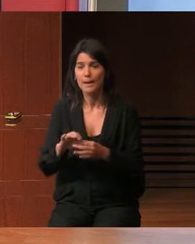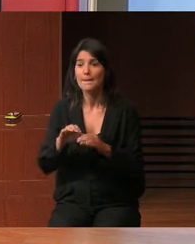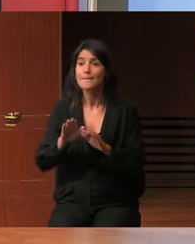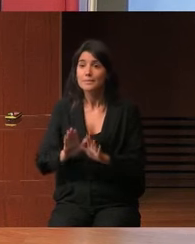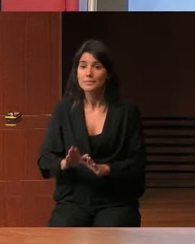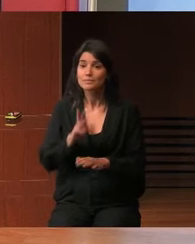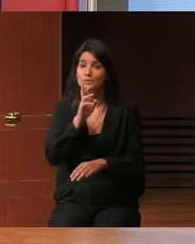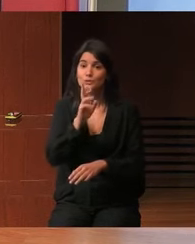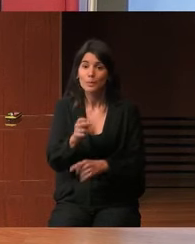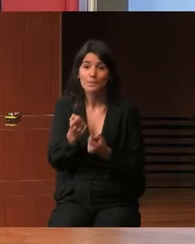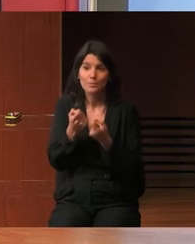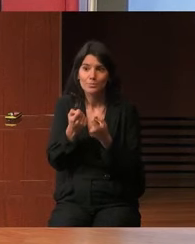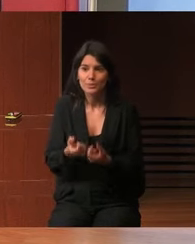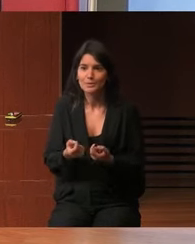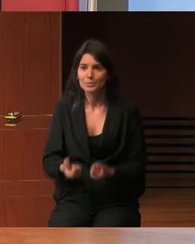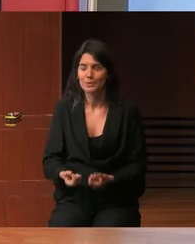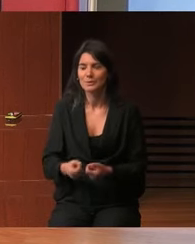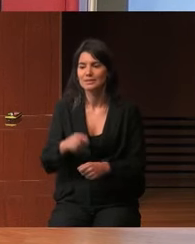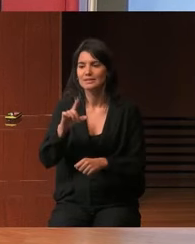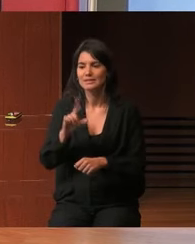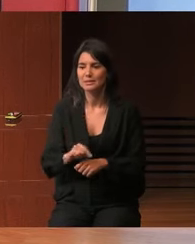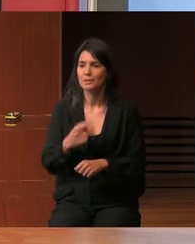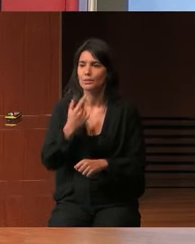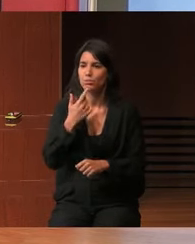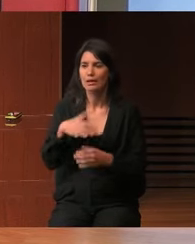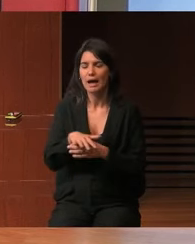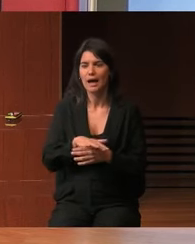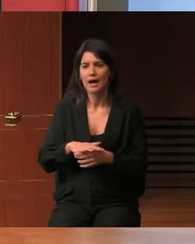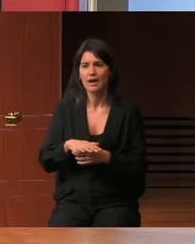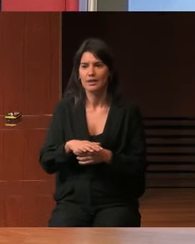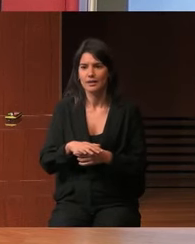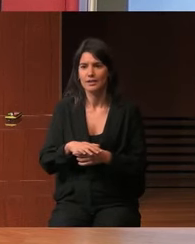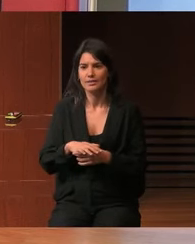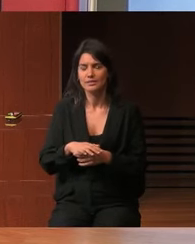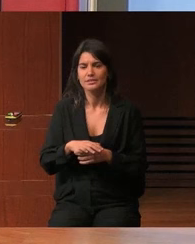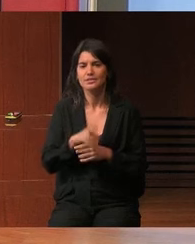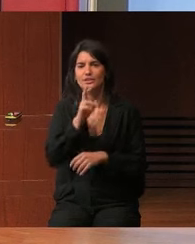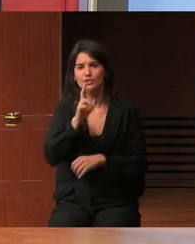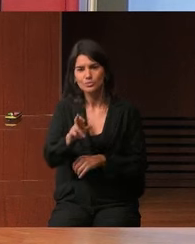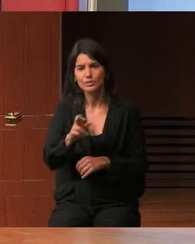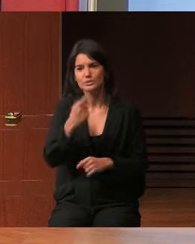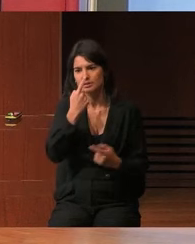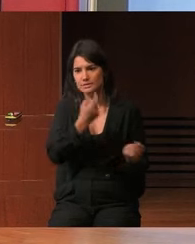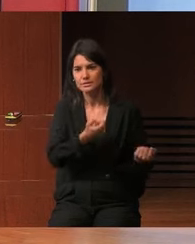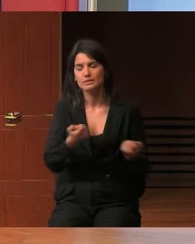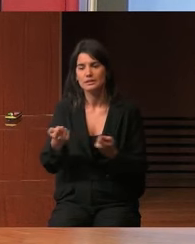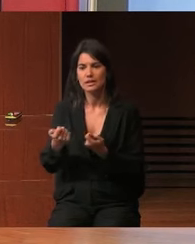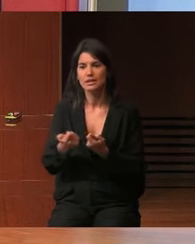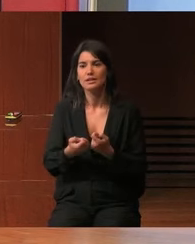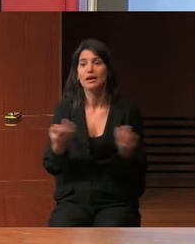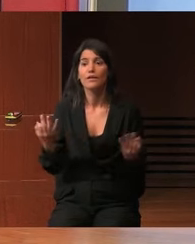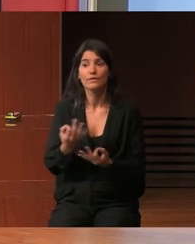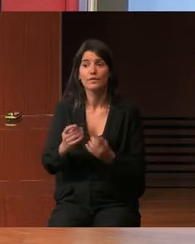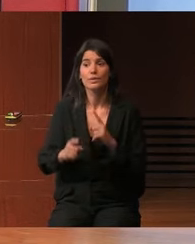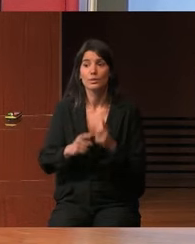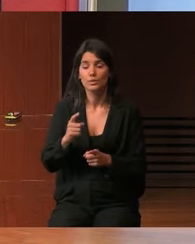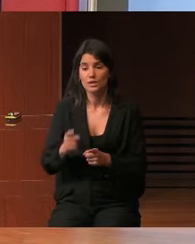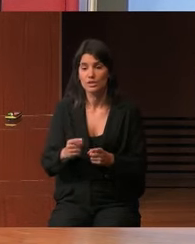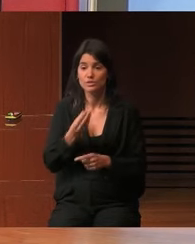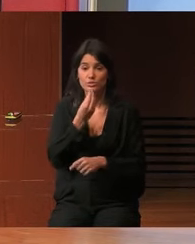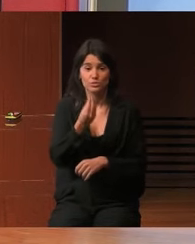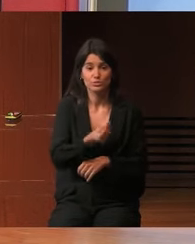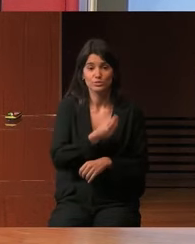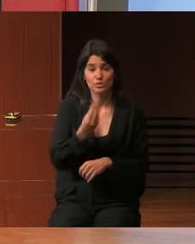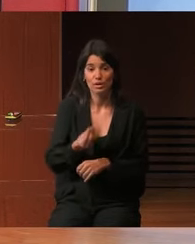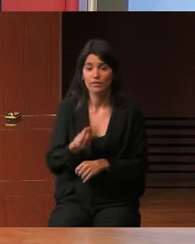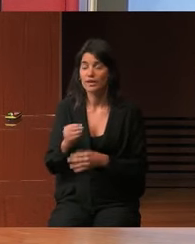muito poucas respostas e temos muitas dimensões parciais de resposta acerca do que é efetivamente a relação de um jovem